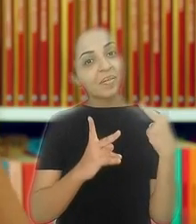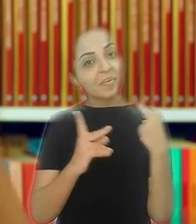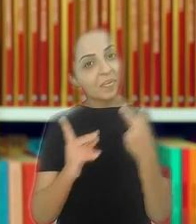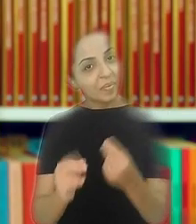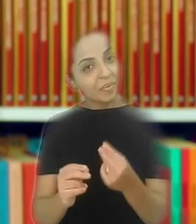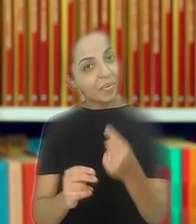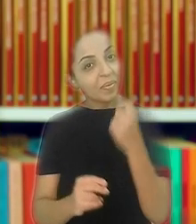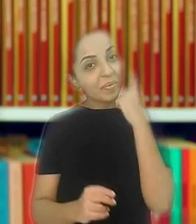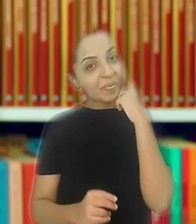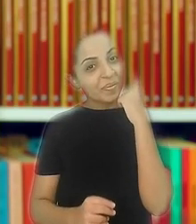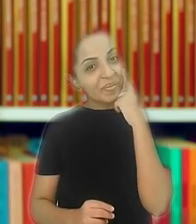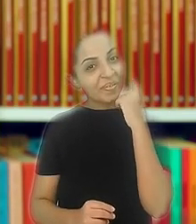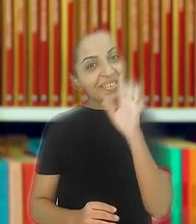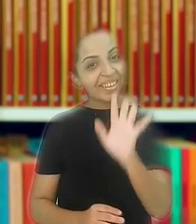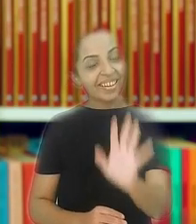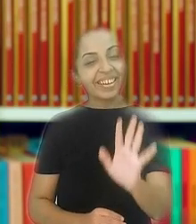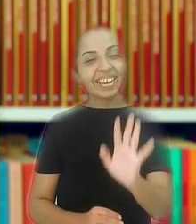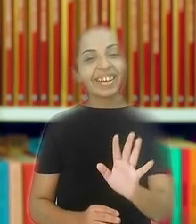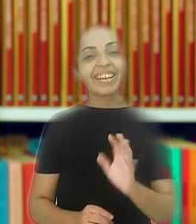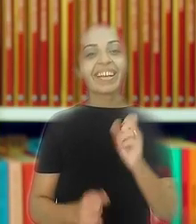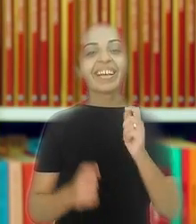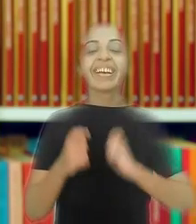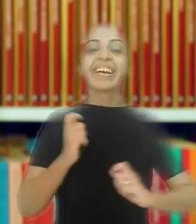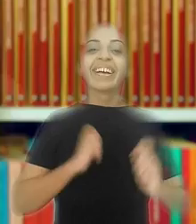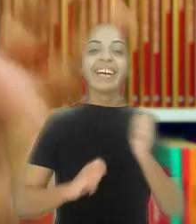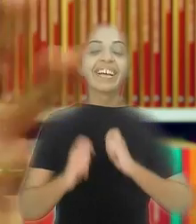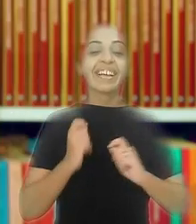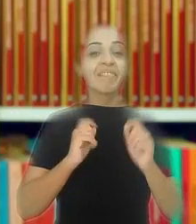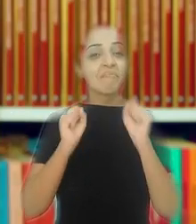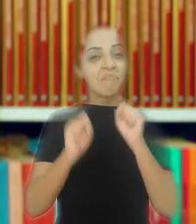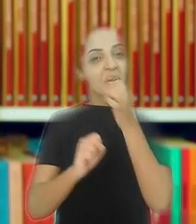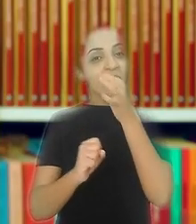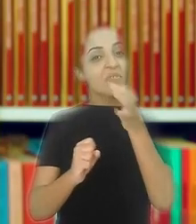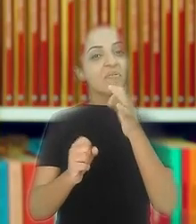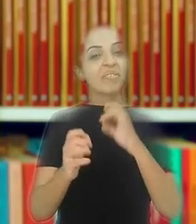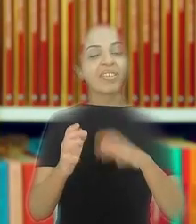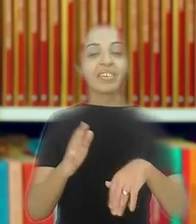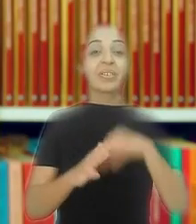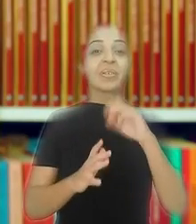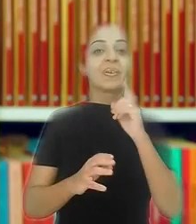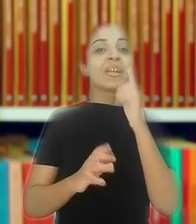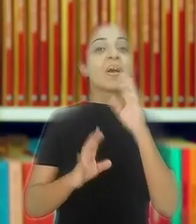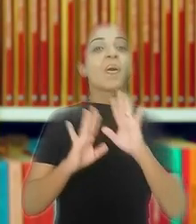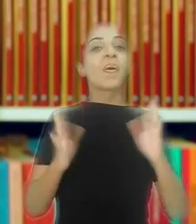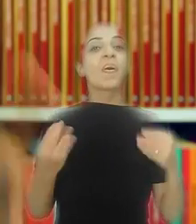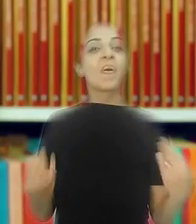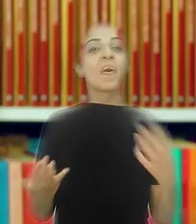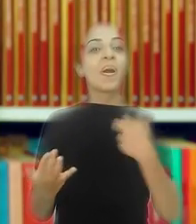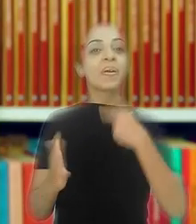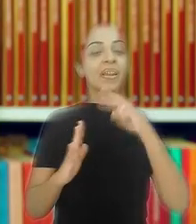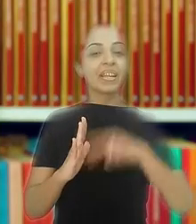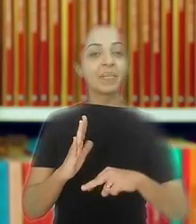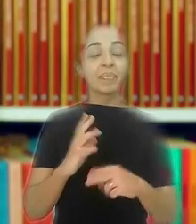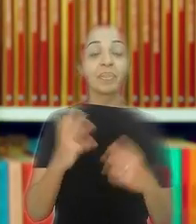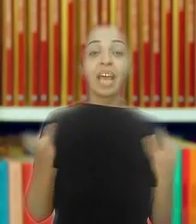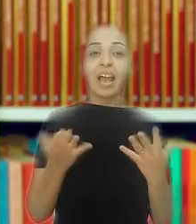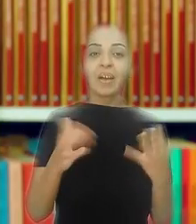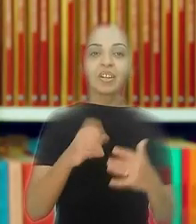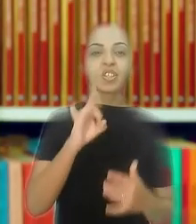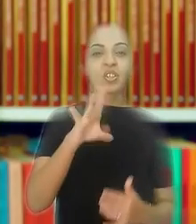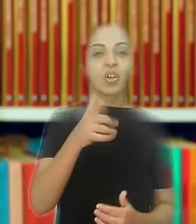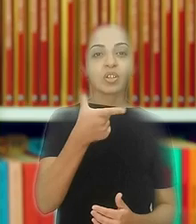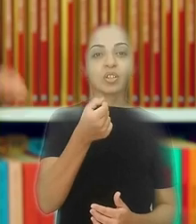Conta aí nos comentários se você sabe qual livro tô lendo outras coisas também agora esse tipo de vídeo só em